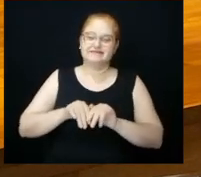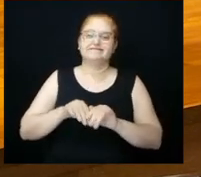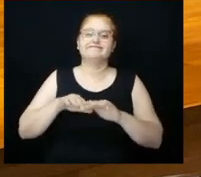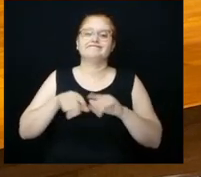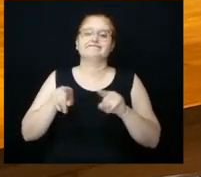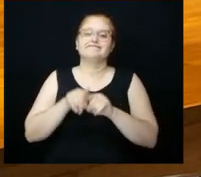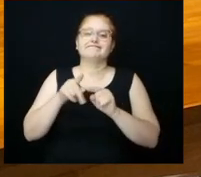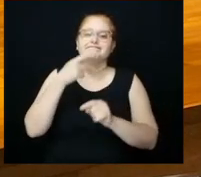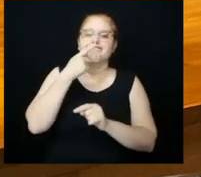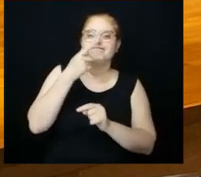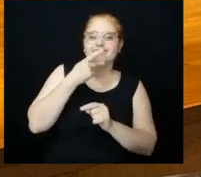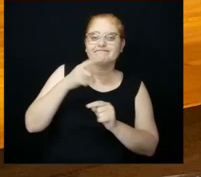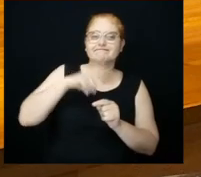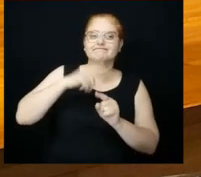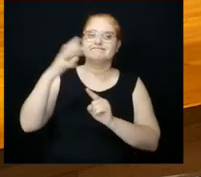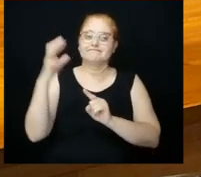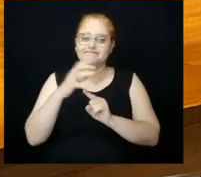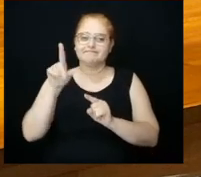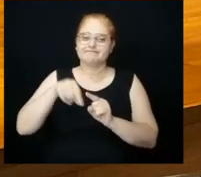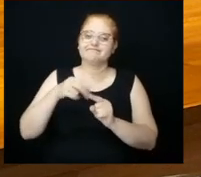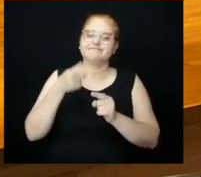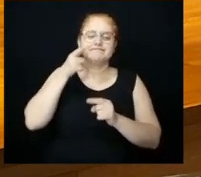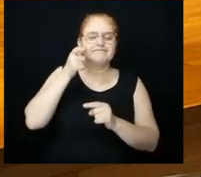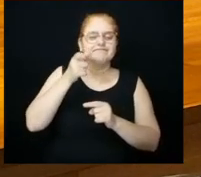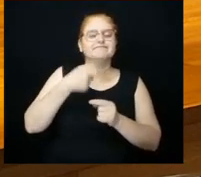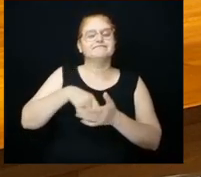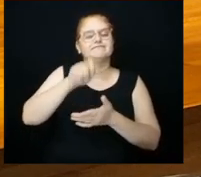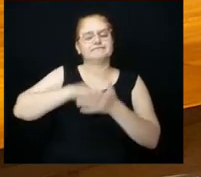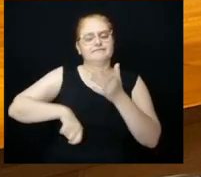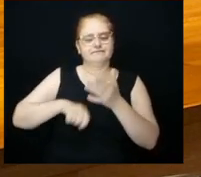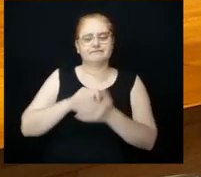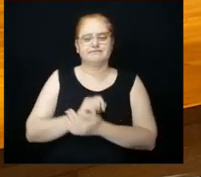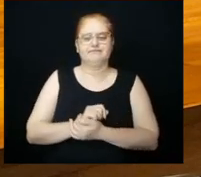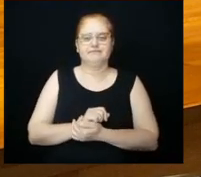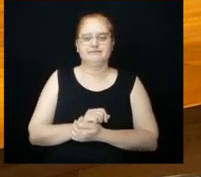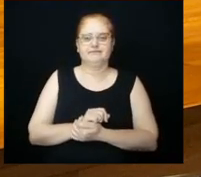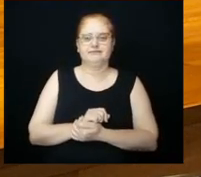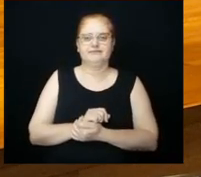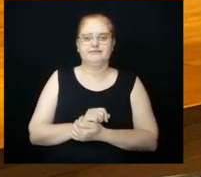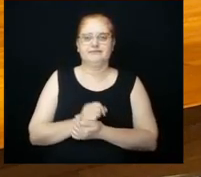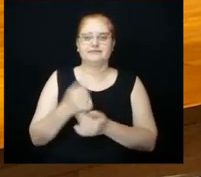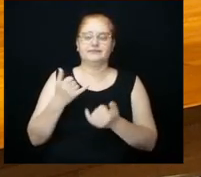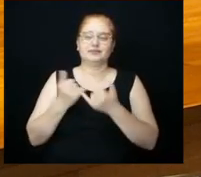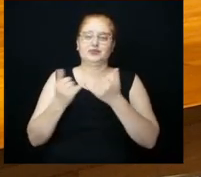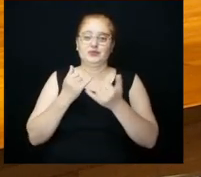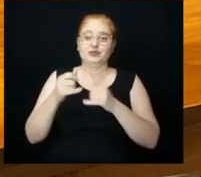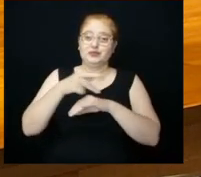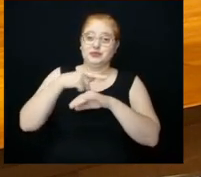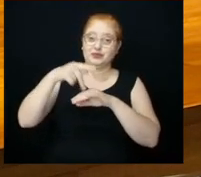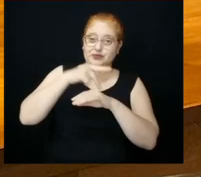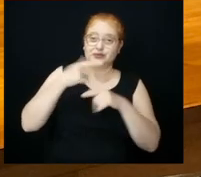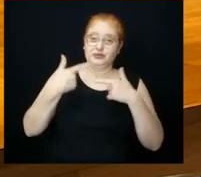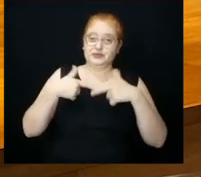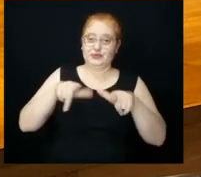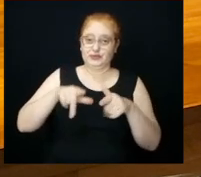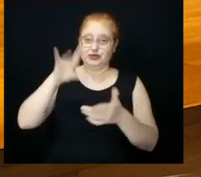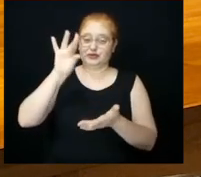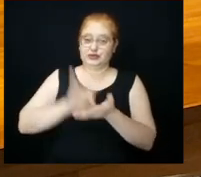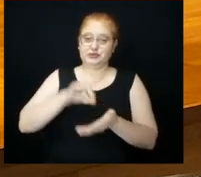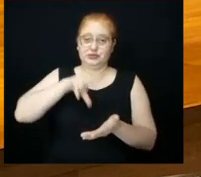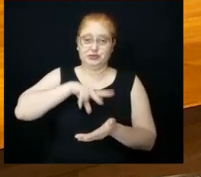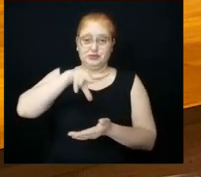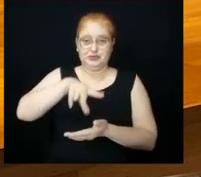vai dizer também que ele teve influência, e é interessante como esses autores, no caso dos países, né, de língua oficial